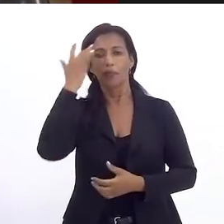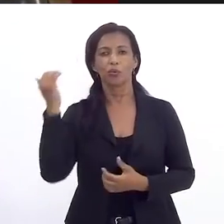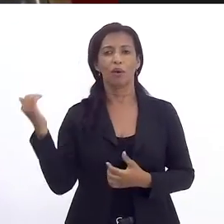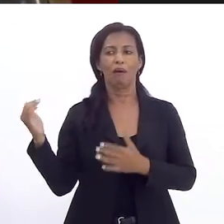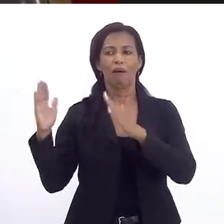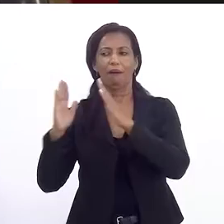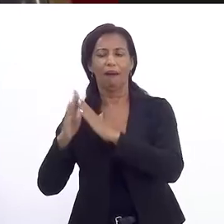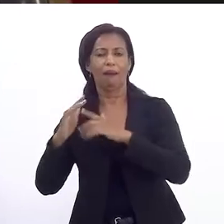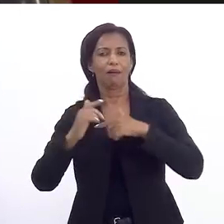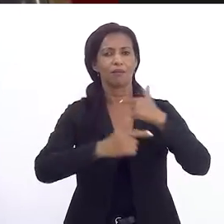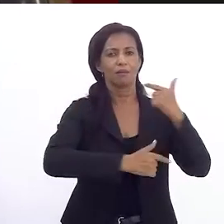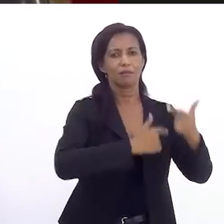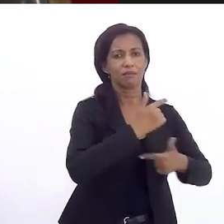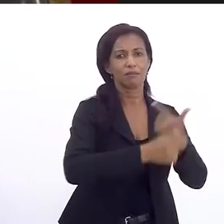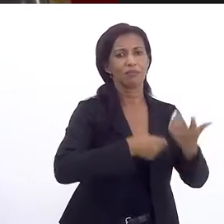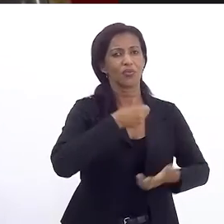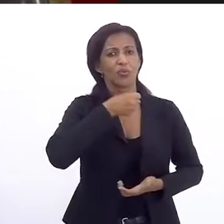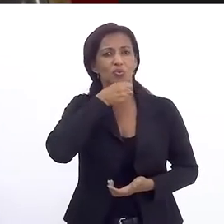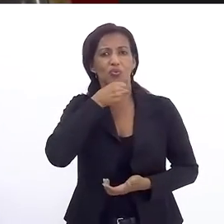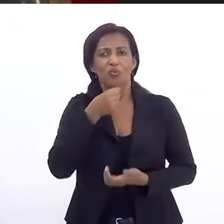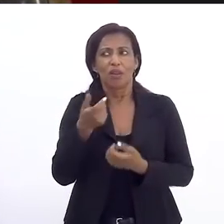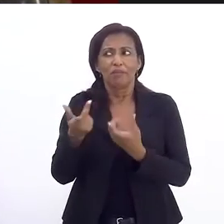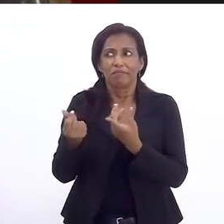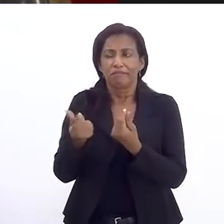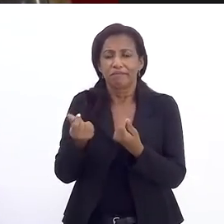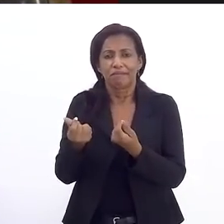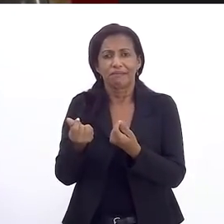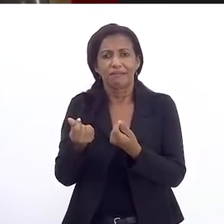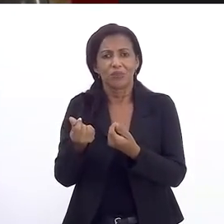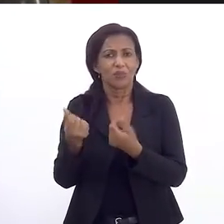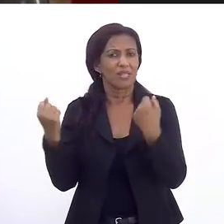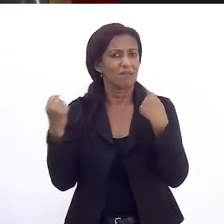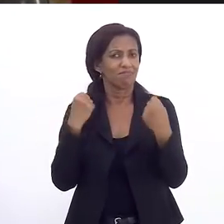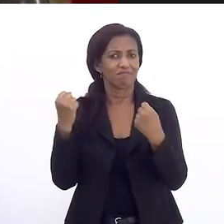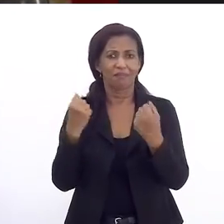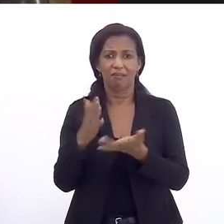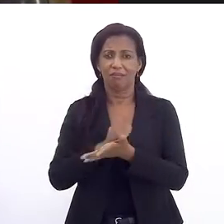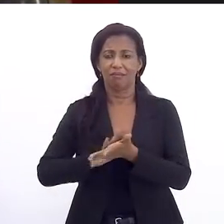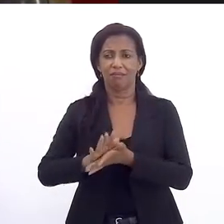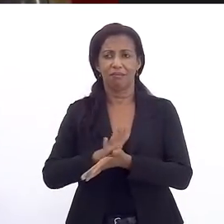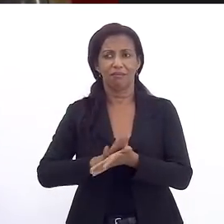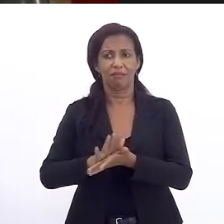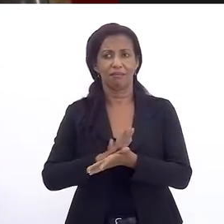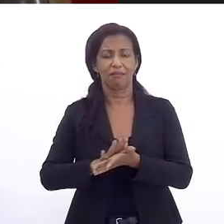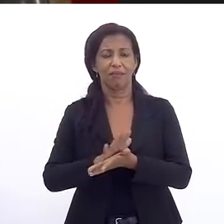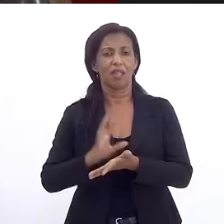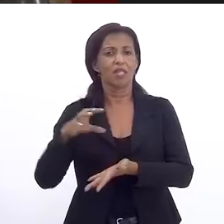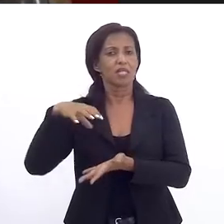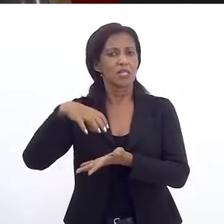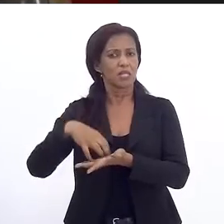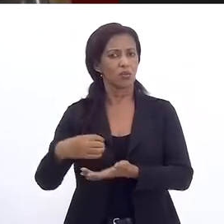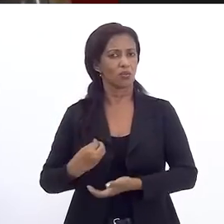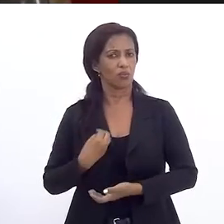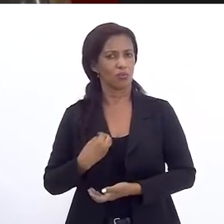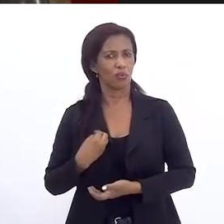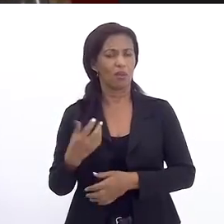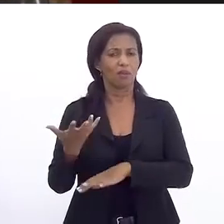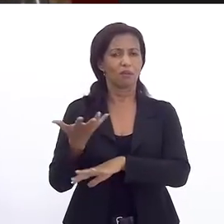bom. É ver as pessoas que ficavam em casa sem ter o que fazer, sem doentes muitas das vezes,